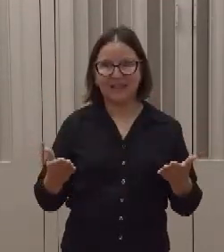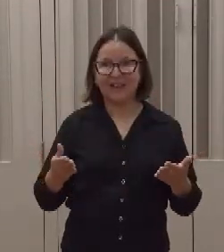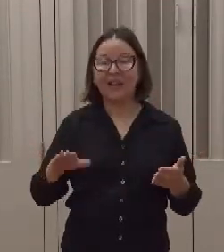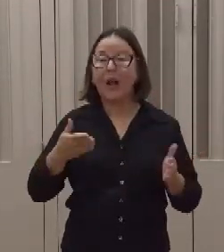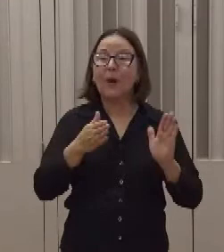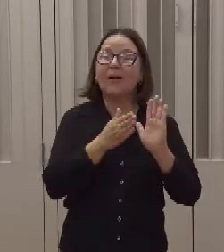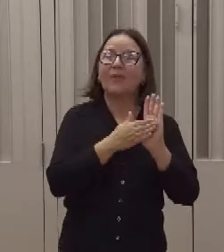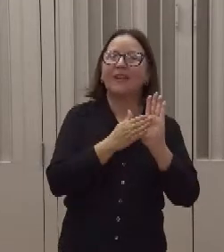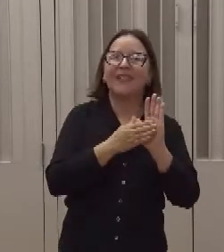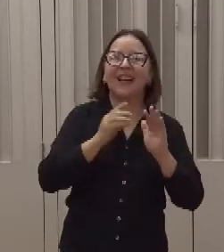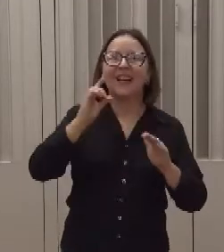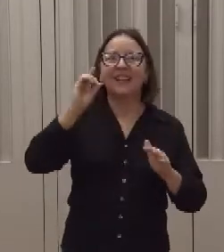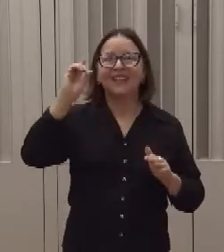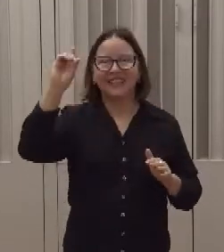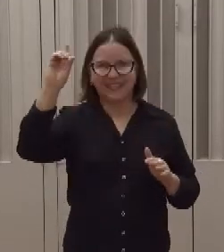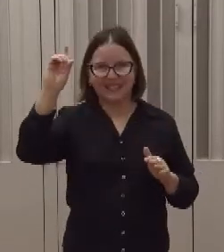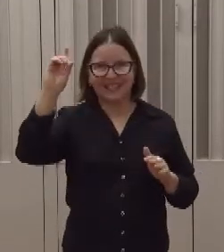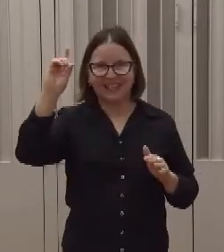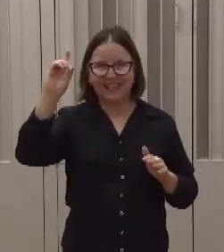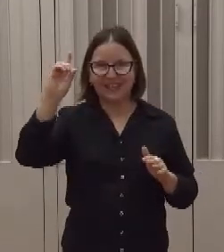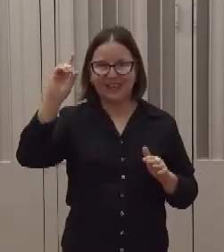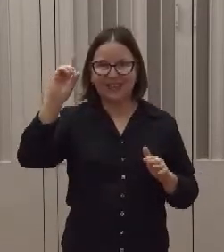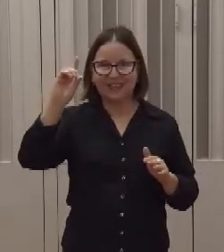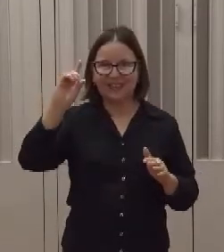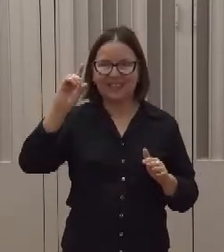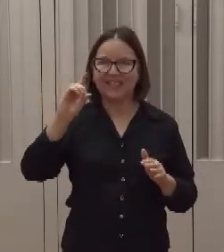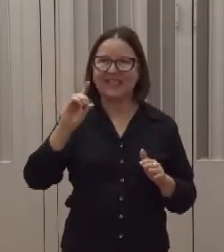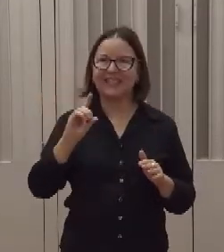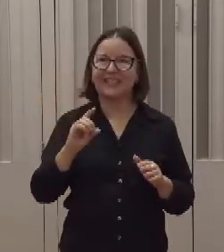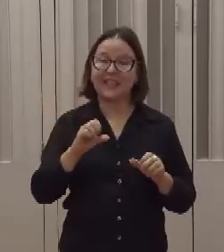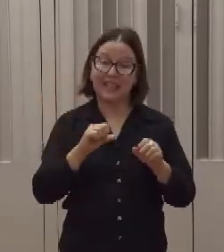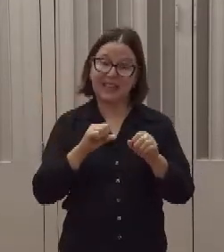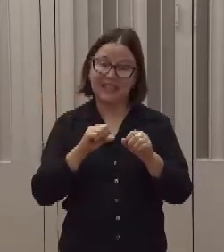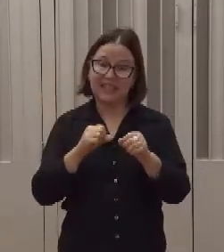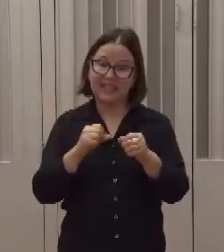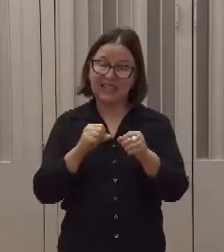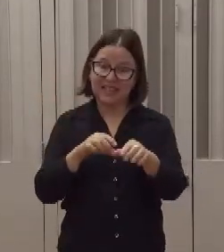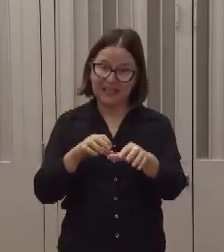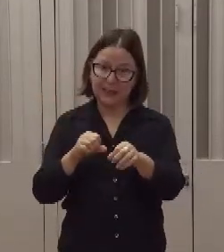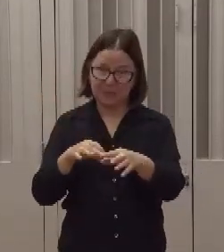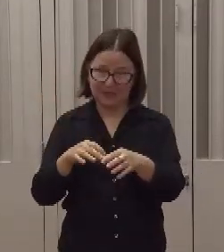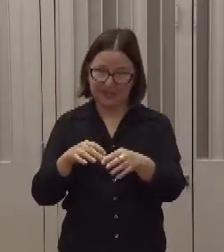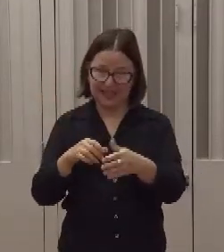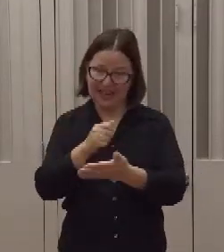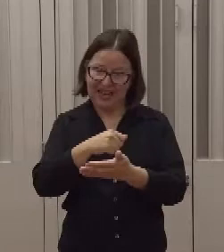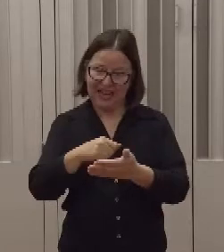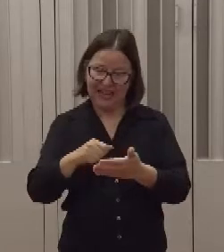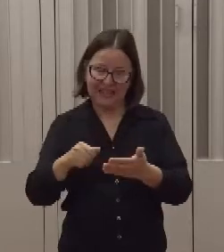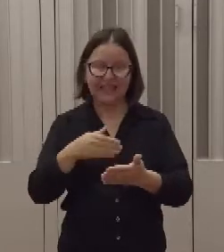essa coletânea de livros inspirados pelo Espírito Santo, o que Ele está nos contando.